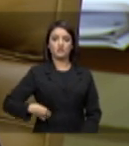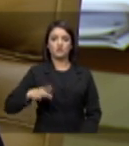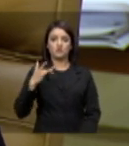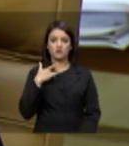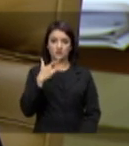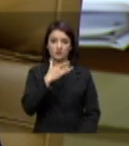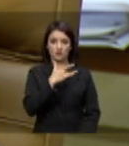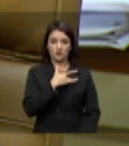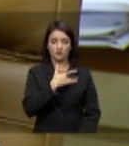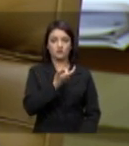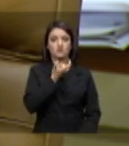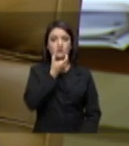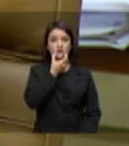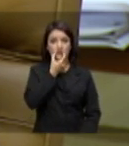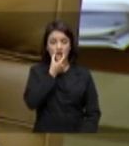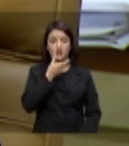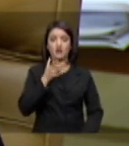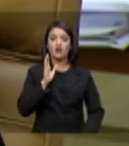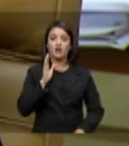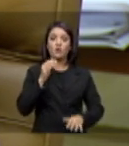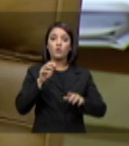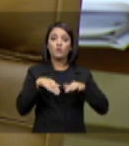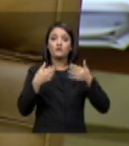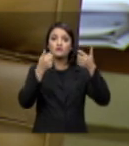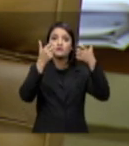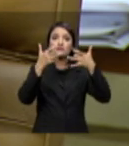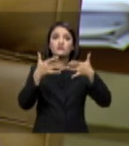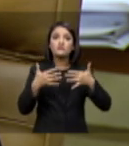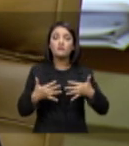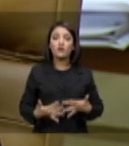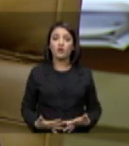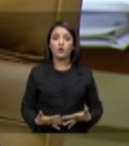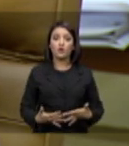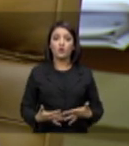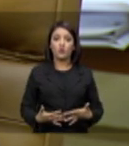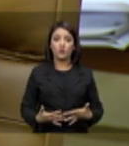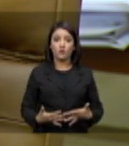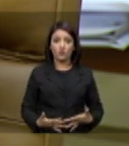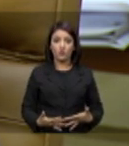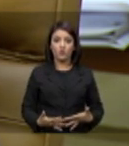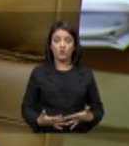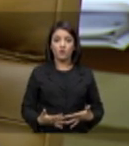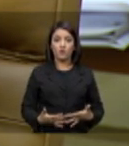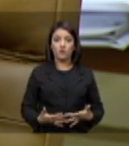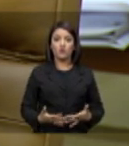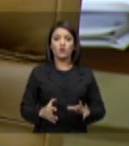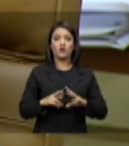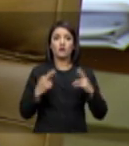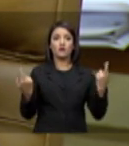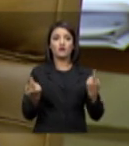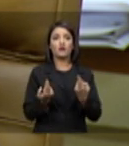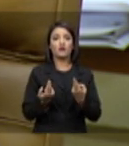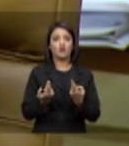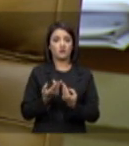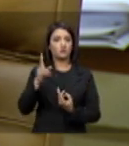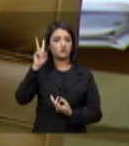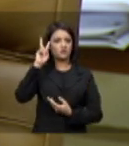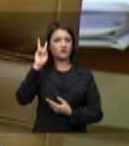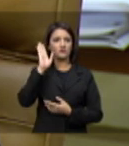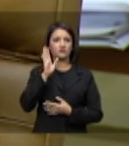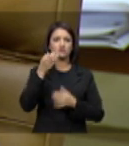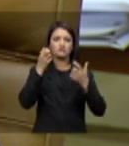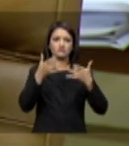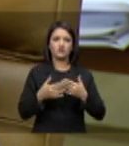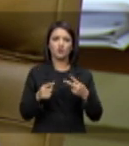exposição que já foi aqui mencionada tantas vezes na tarde de hoje na reunião de segunda-feira deixou claro isso que havia duas